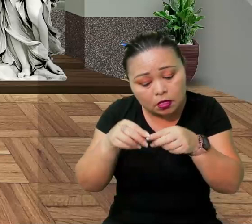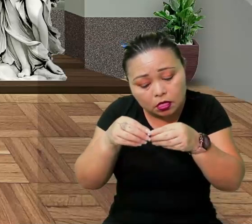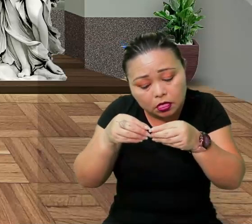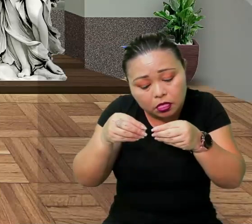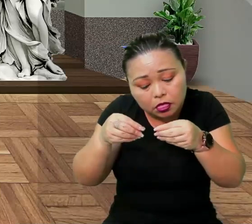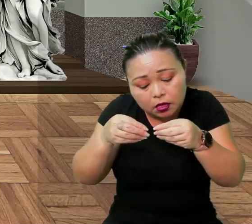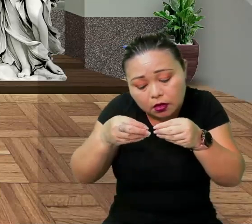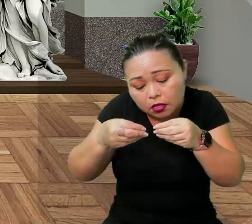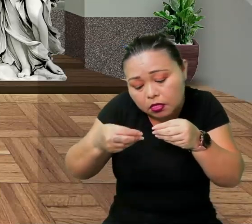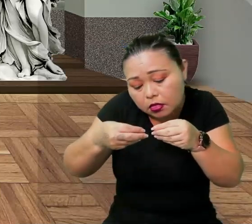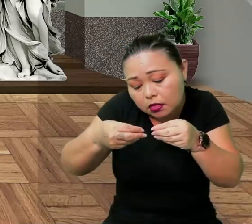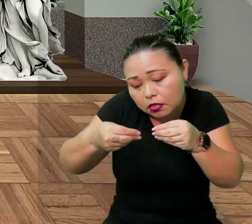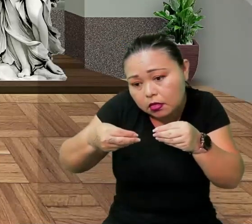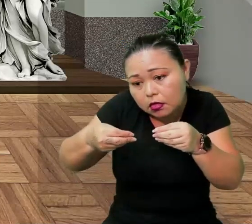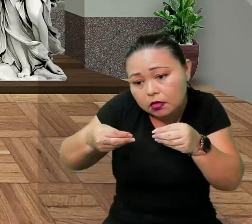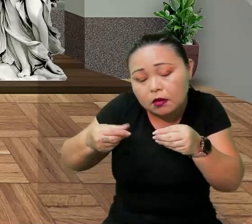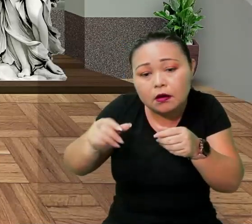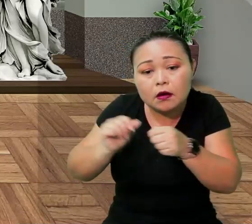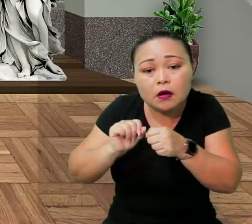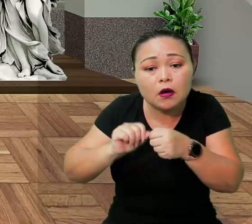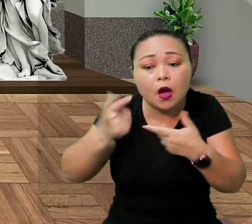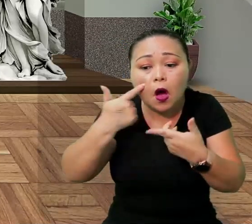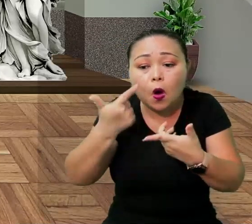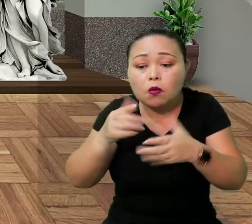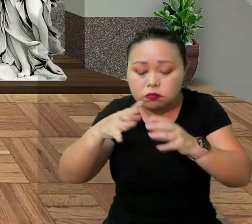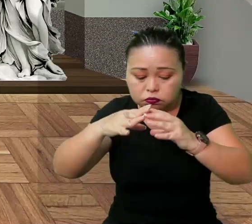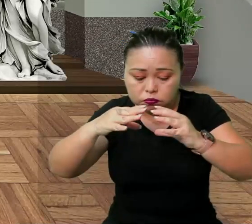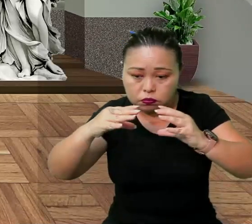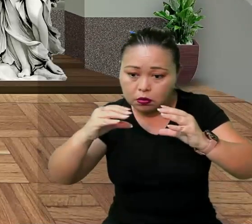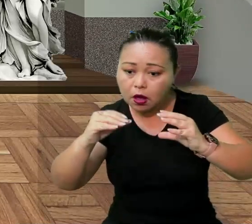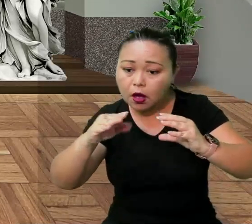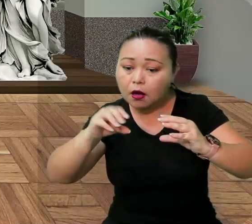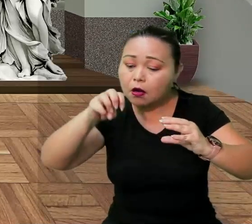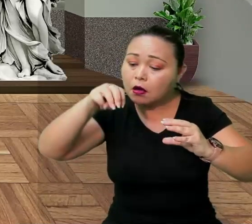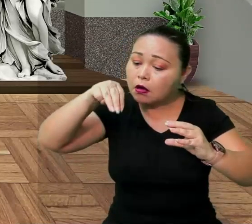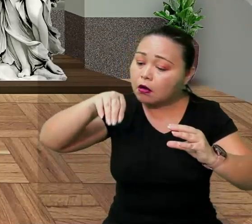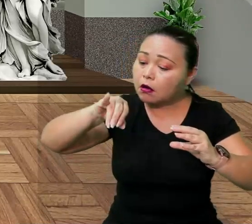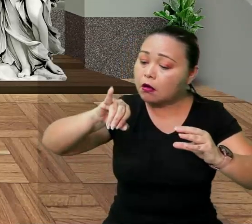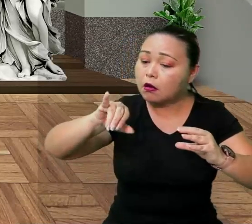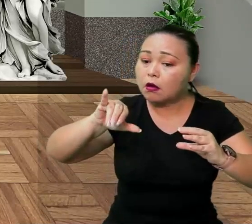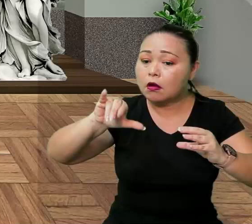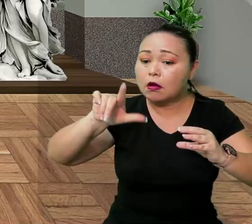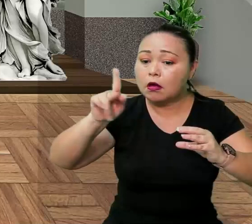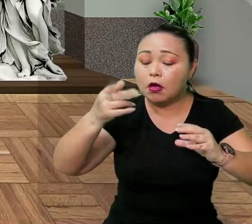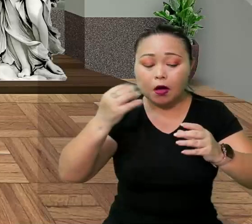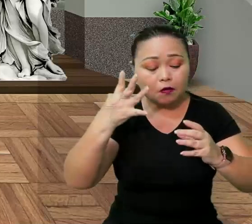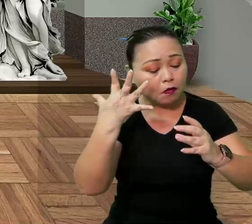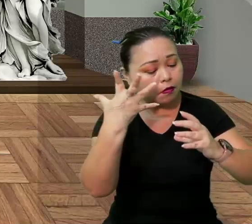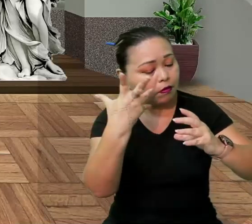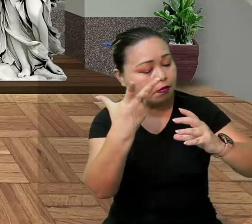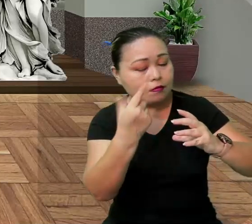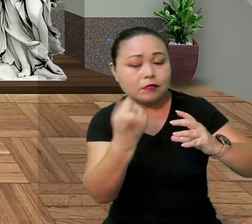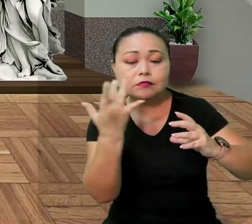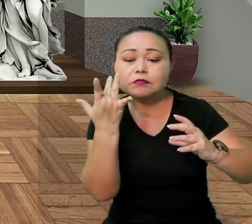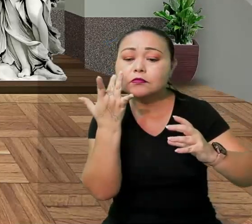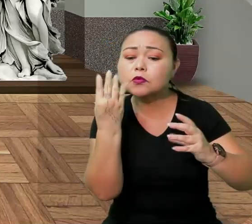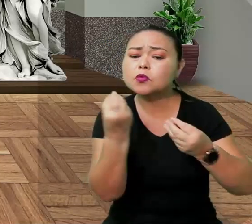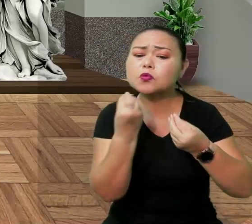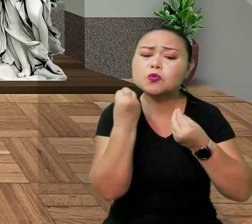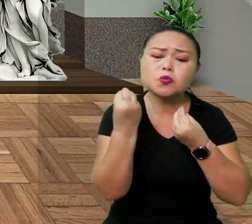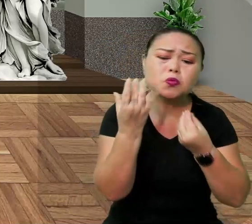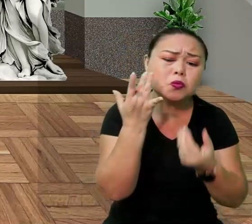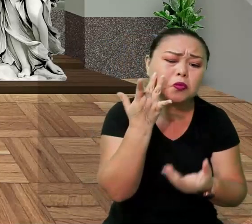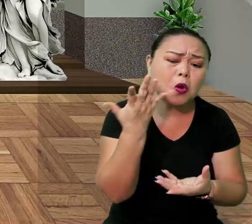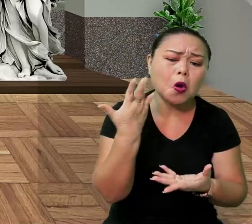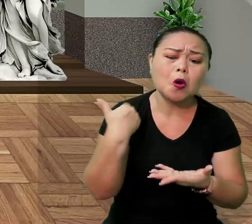esvaziando, né, a espiga. Hoje, quando você pega uma espiga de milho toda bonitona, tu não sabe o